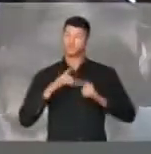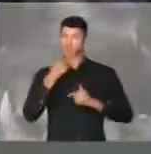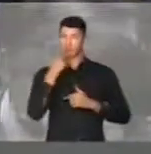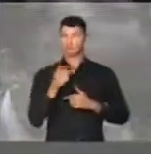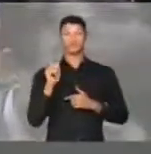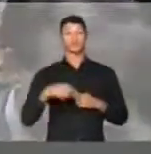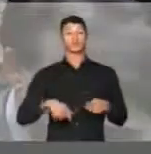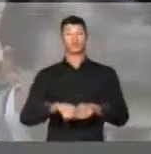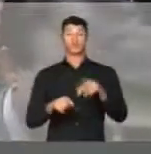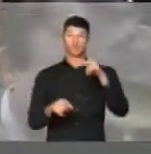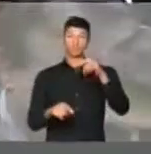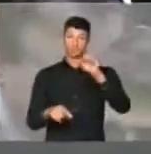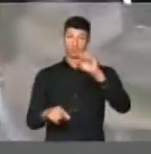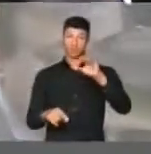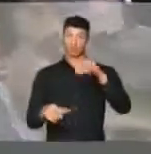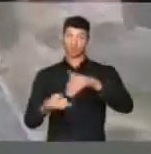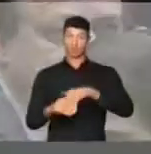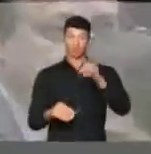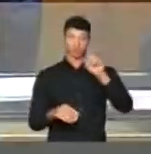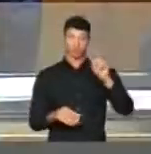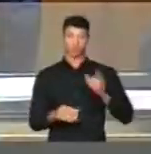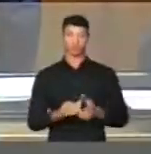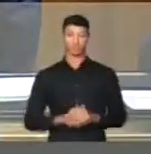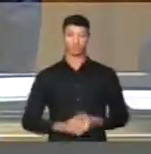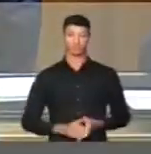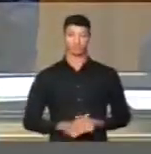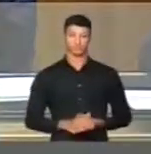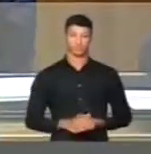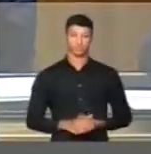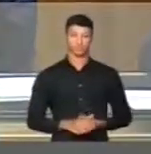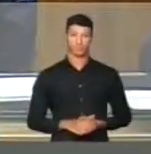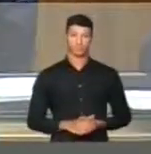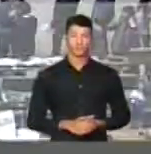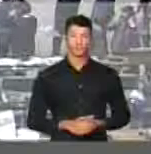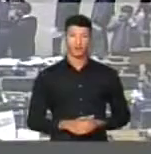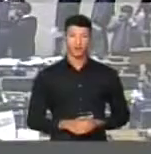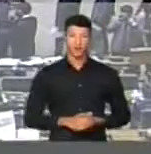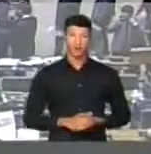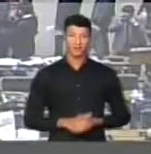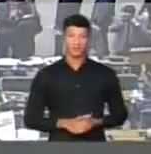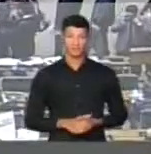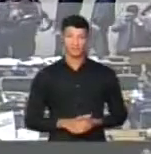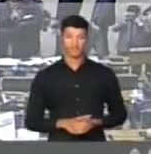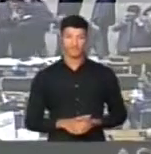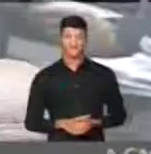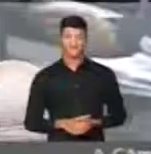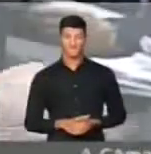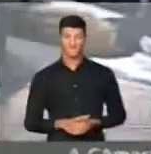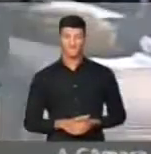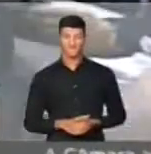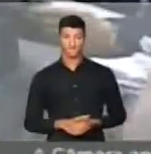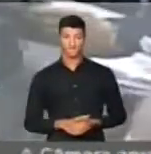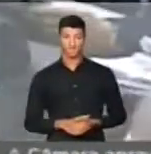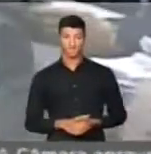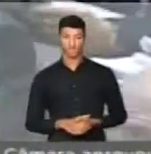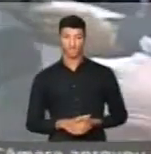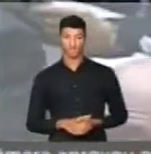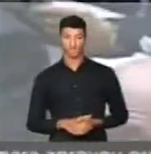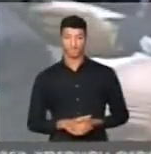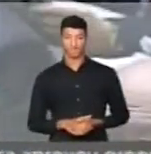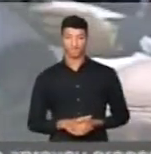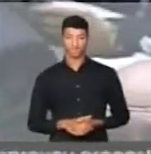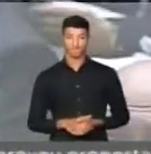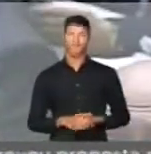posicionar. Então o PSC orienta não. Minoria. Presidente, como já dissemos aqui de outras vezes,